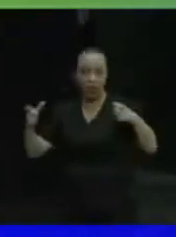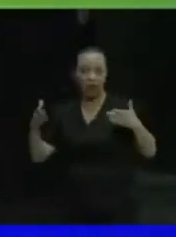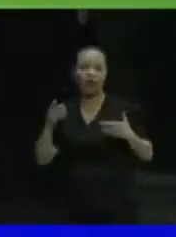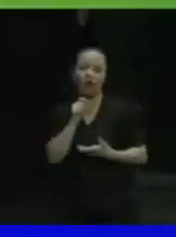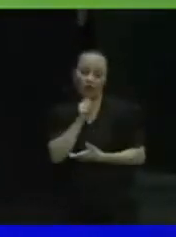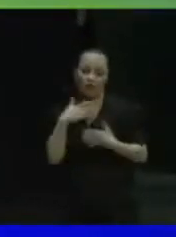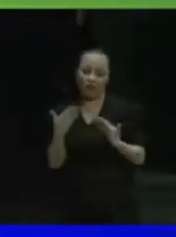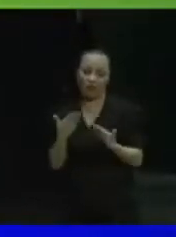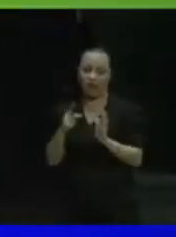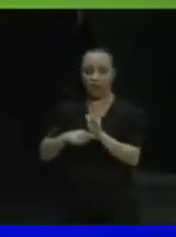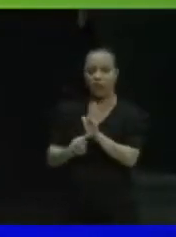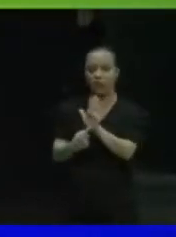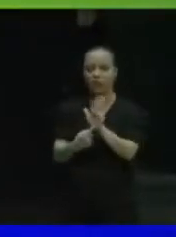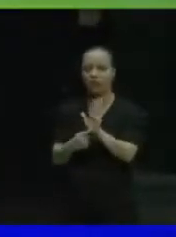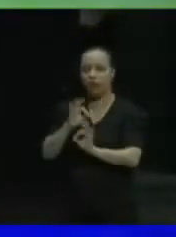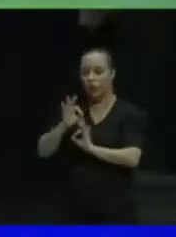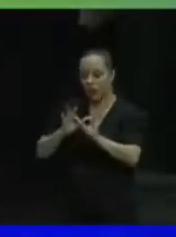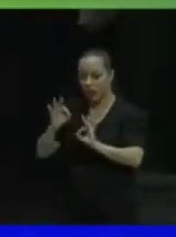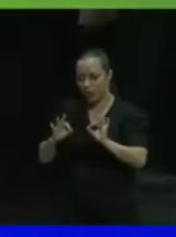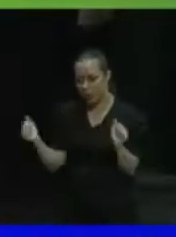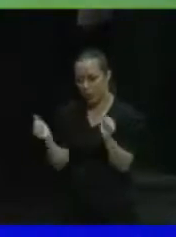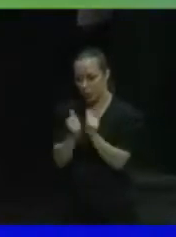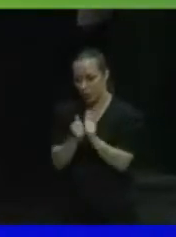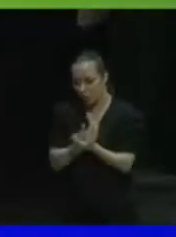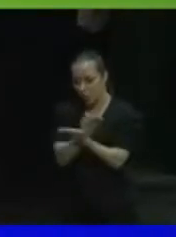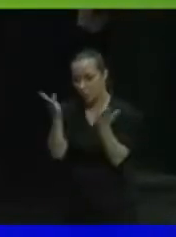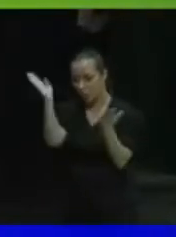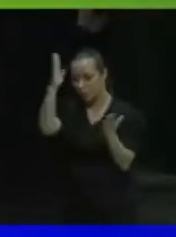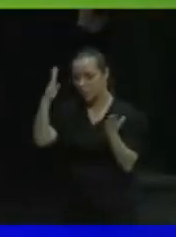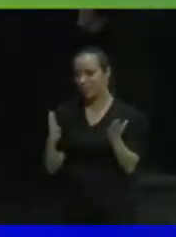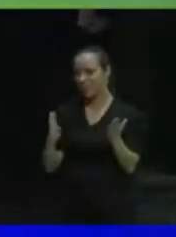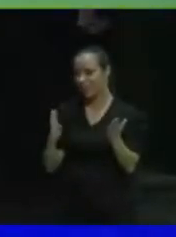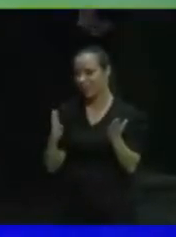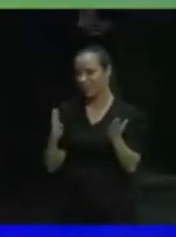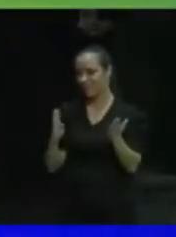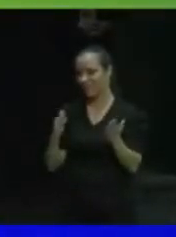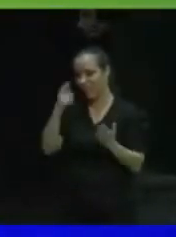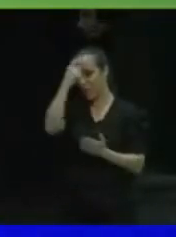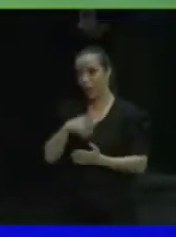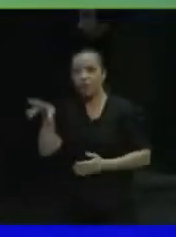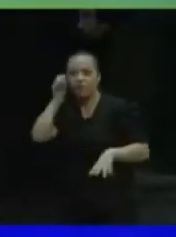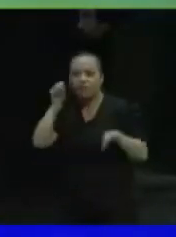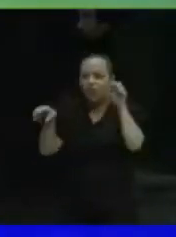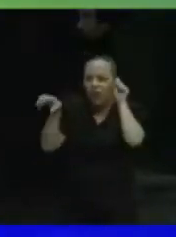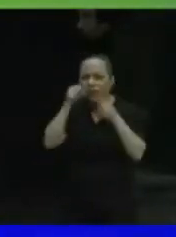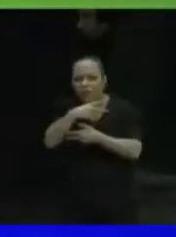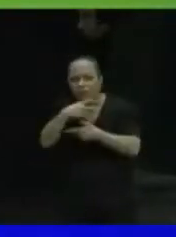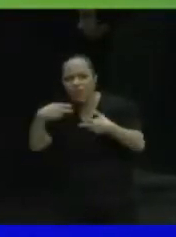esse projeto vai ser formulado junto com os brasileiros e brasileiras. Eu tenho ouvido,